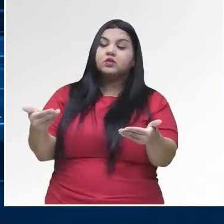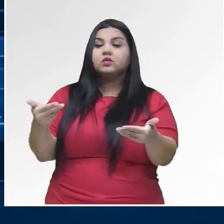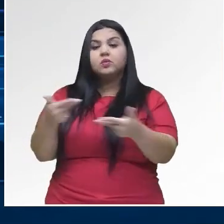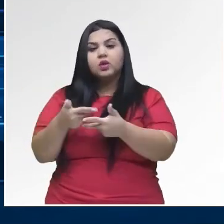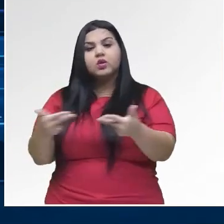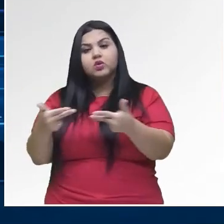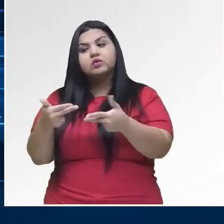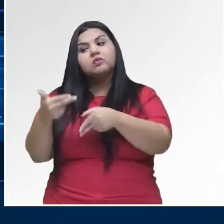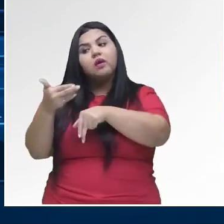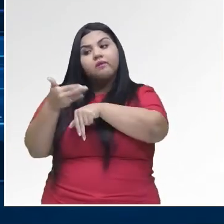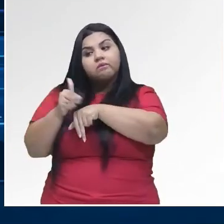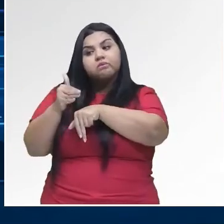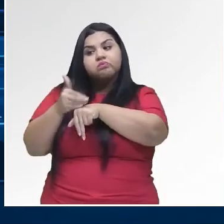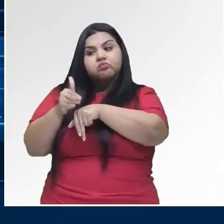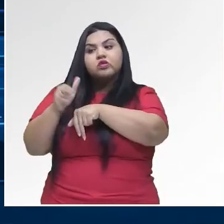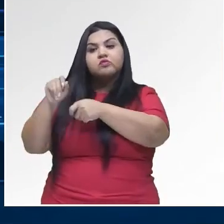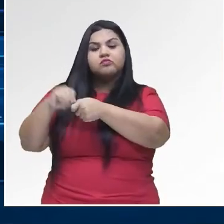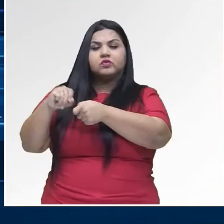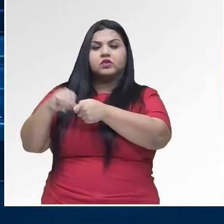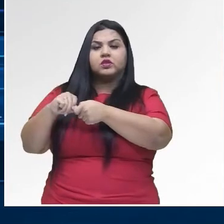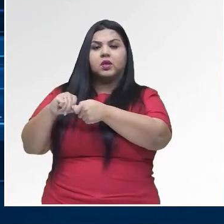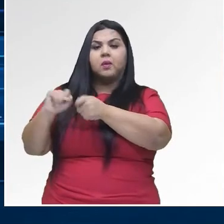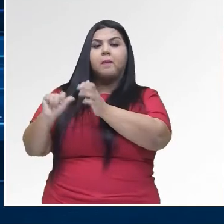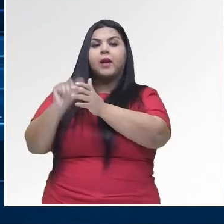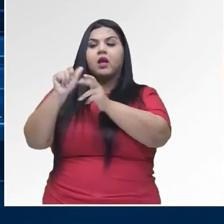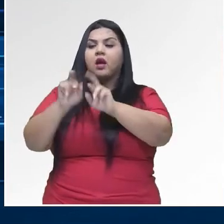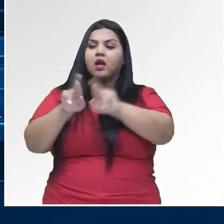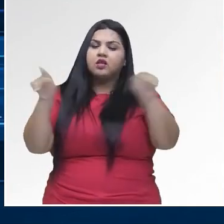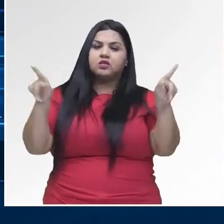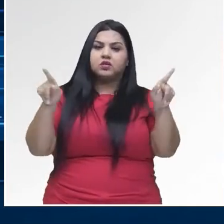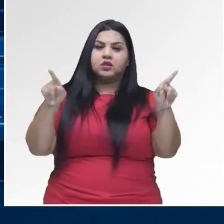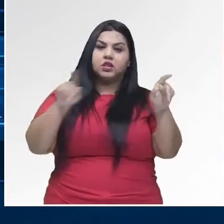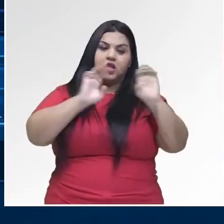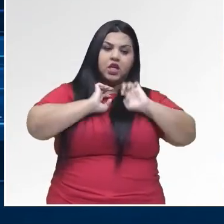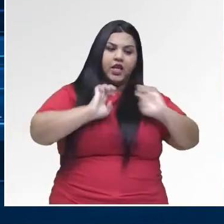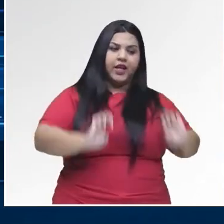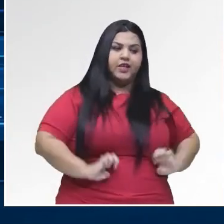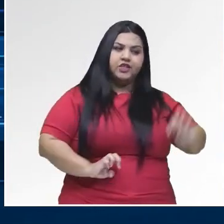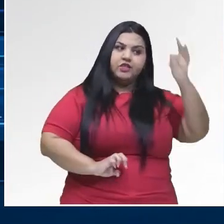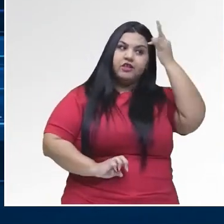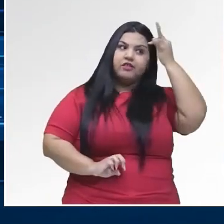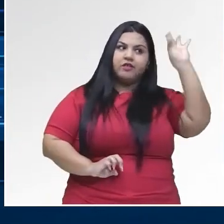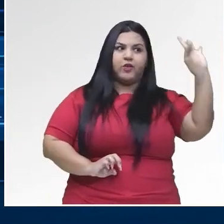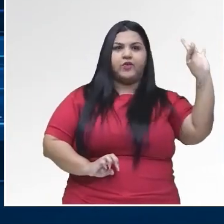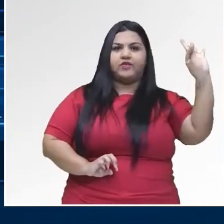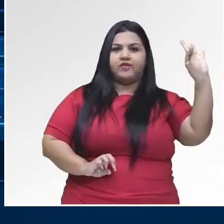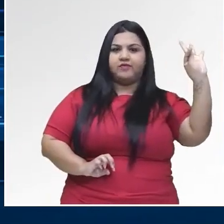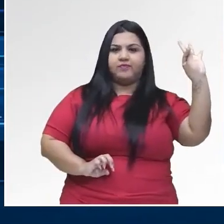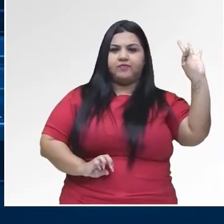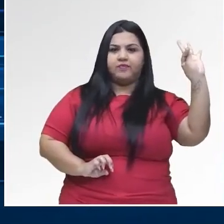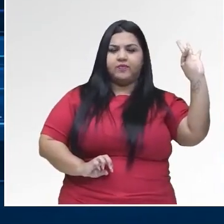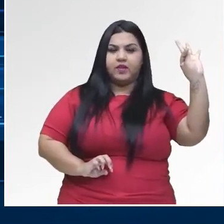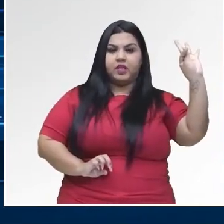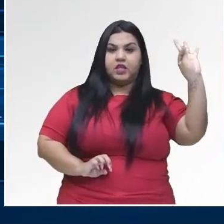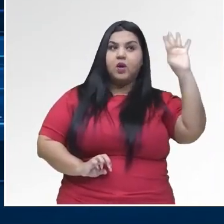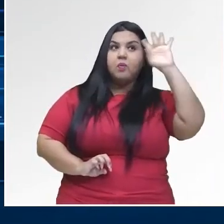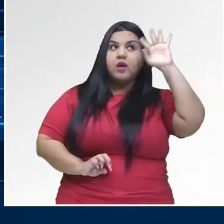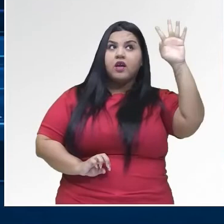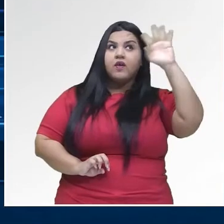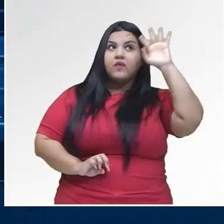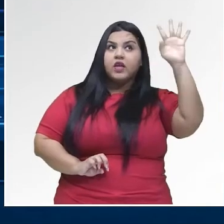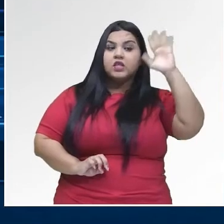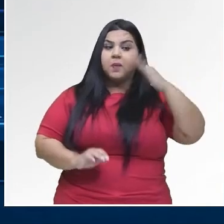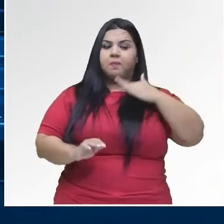mais prática. Primeira diferença da ética. A ética é teórica. É uma reflexão sobre